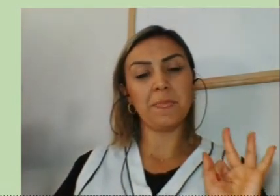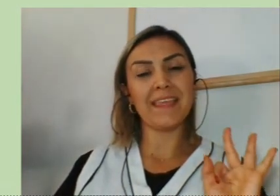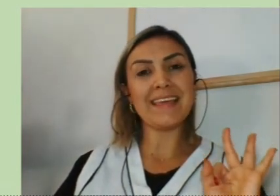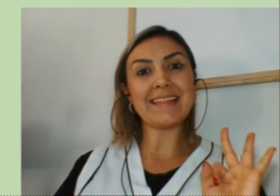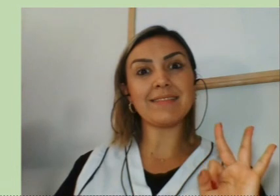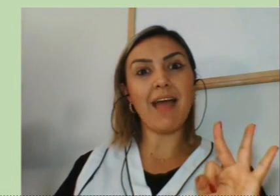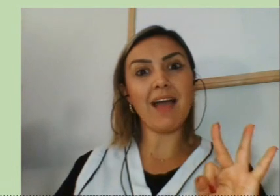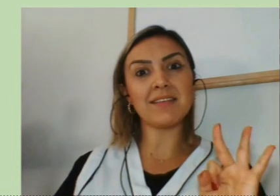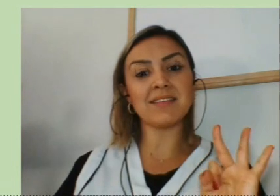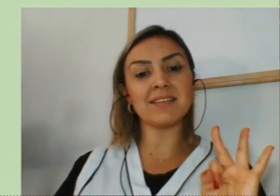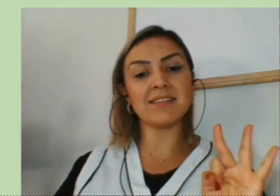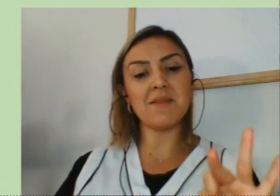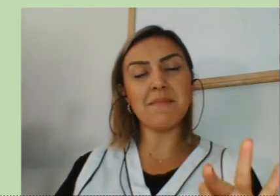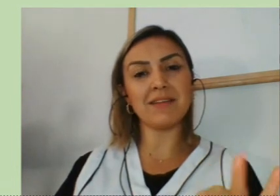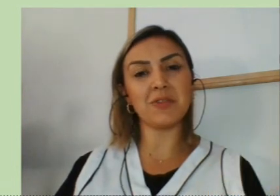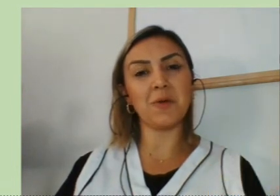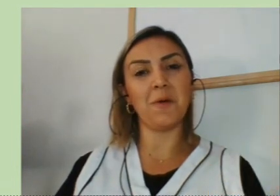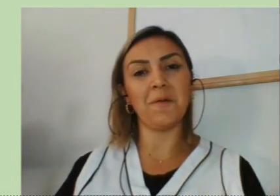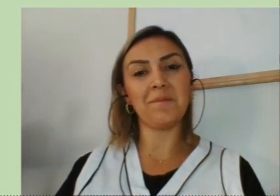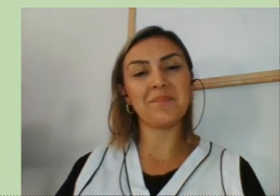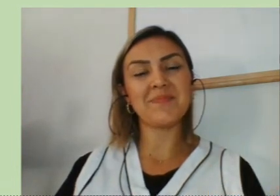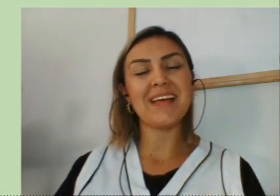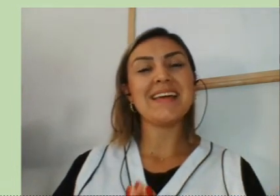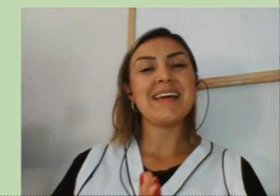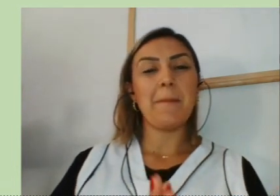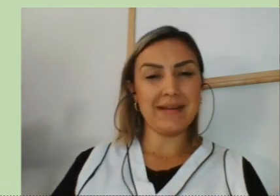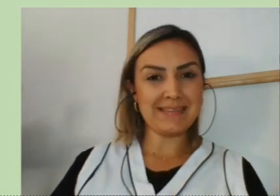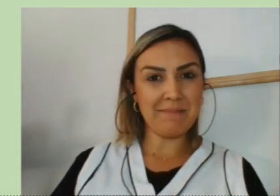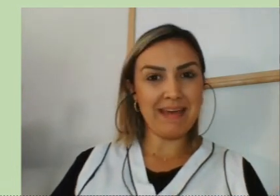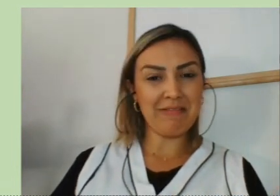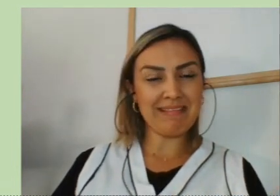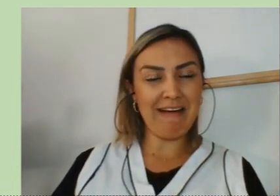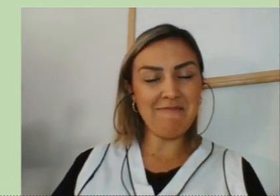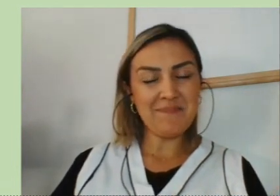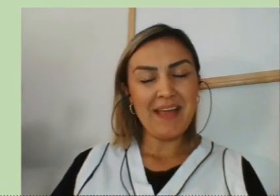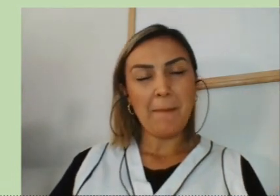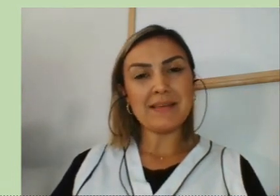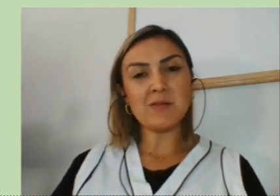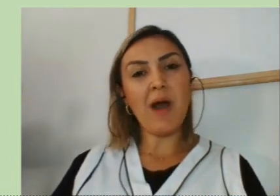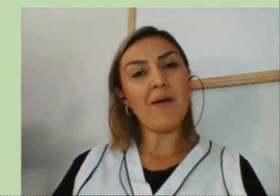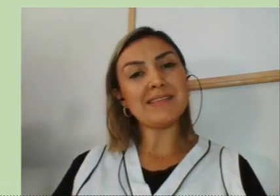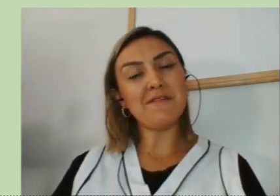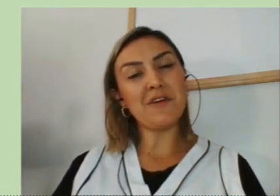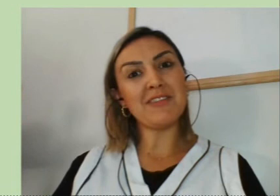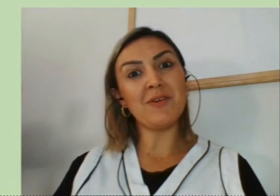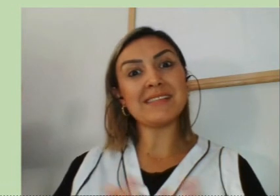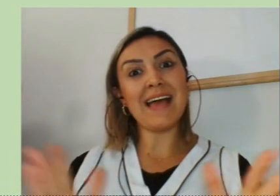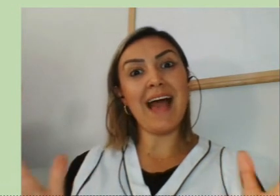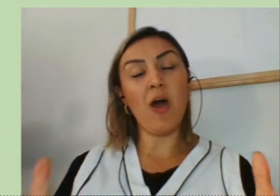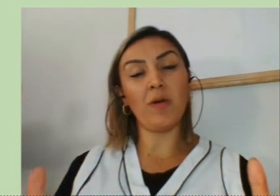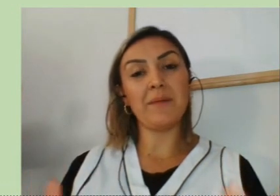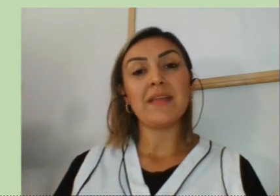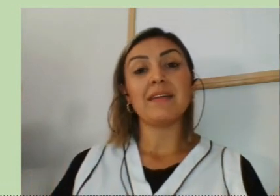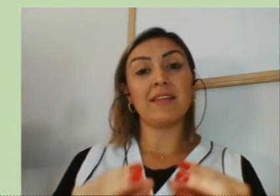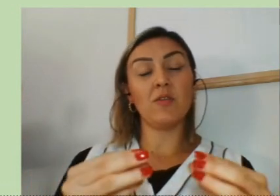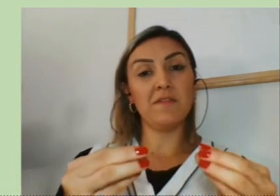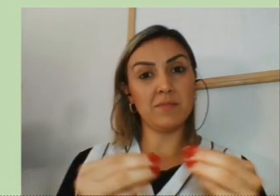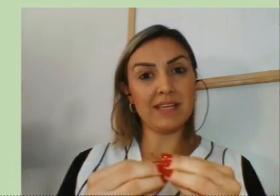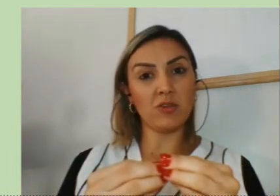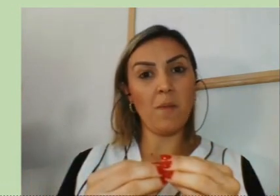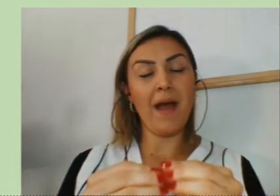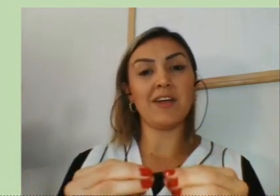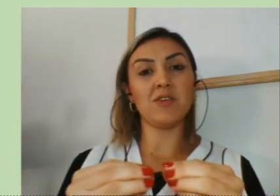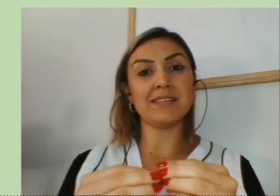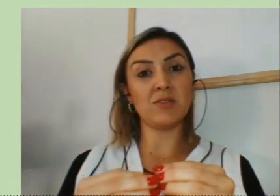crucifixo e taxímetro. Perceberam, então? Pessoal, essa foi a nossa aula. Então,